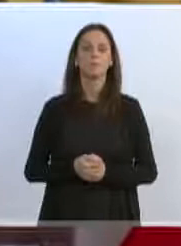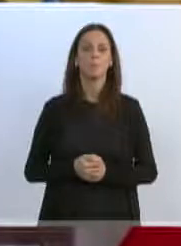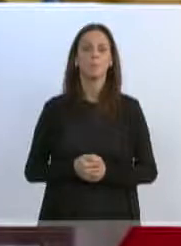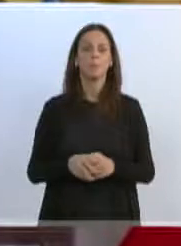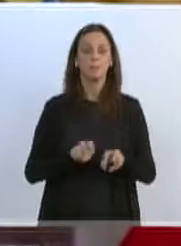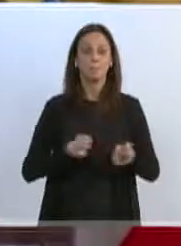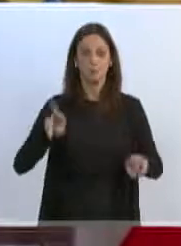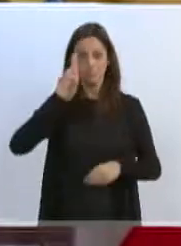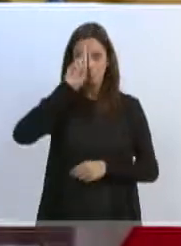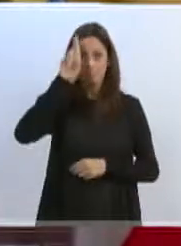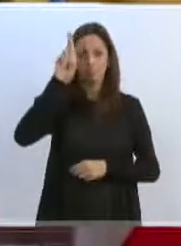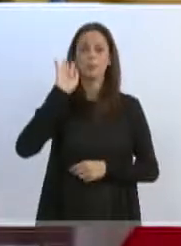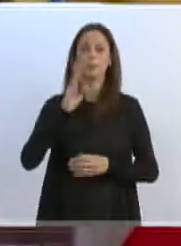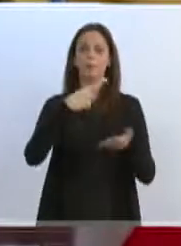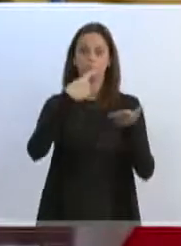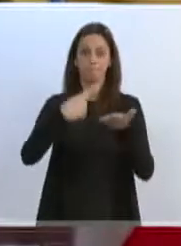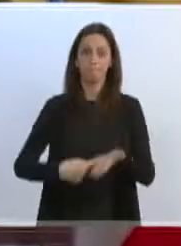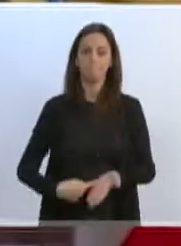mesa diretora